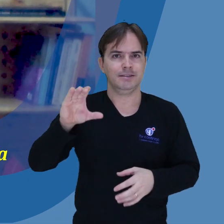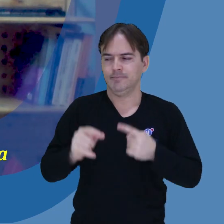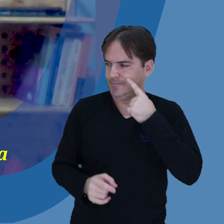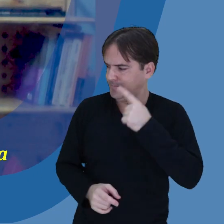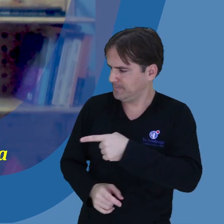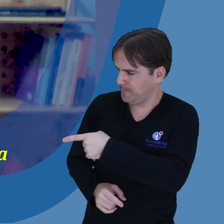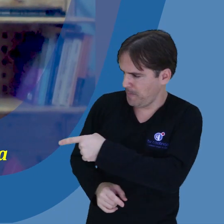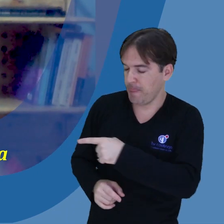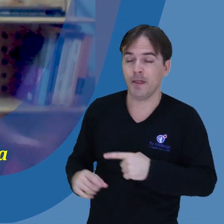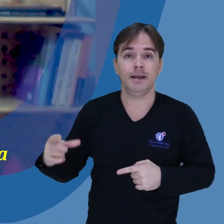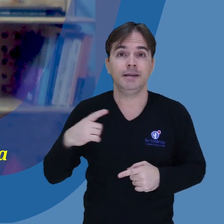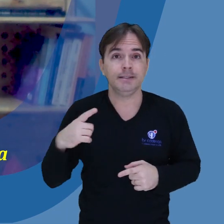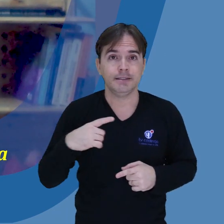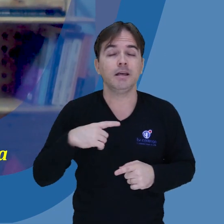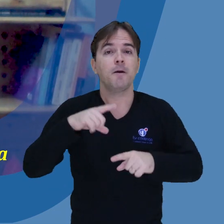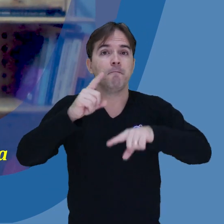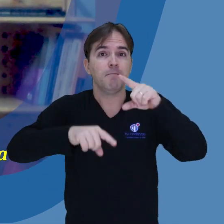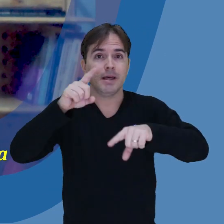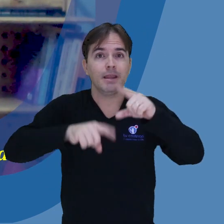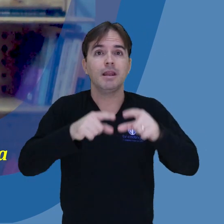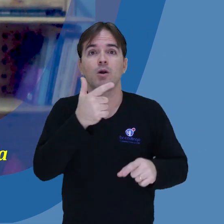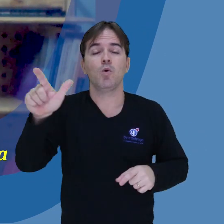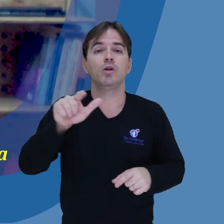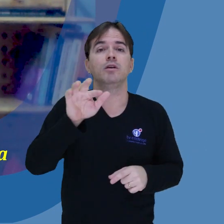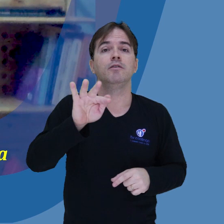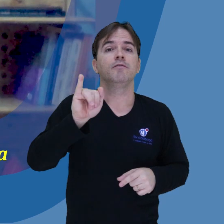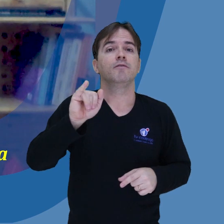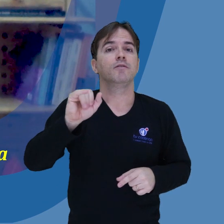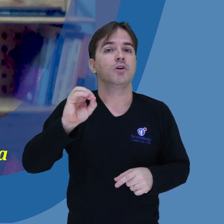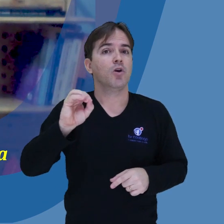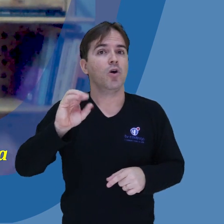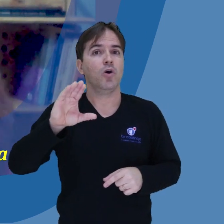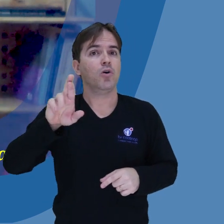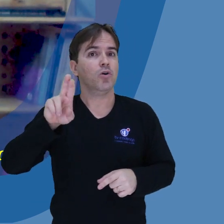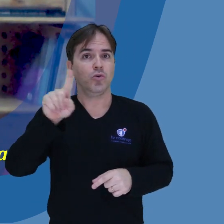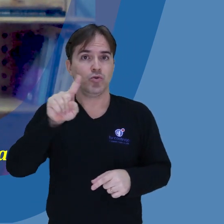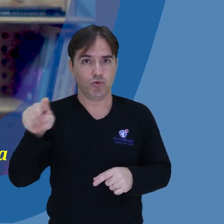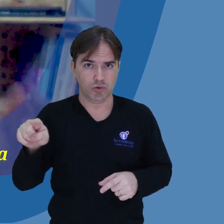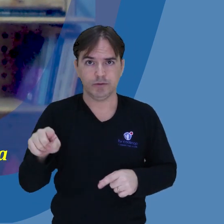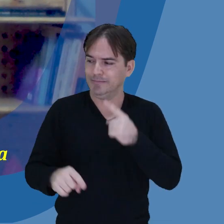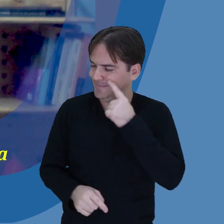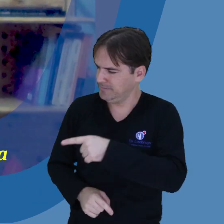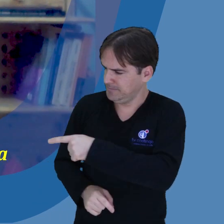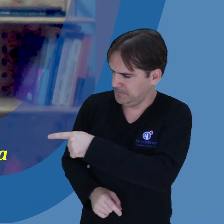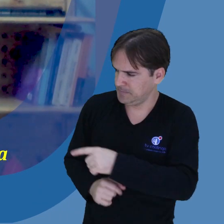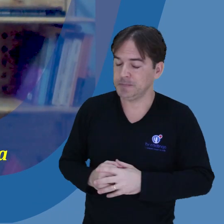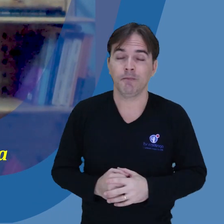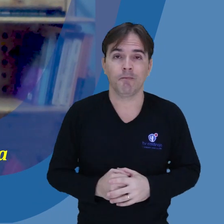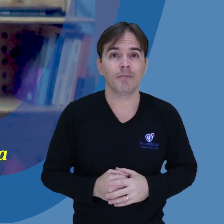Permanente Interagências, e outro material de um curso de saúde mental e atenção psicossocial da Fiocruz.